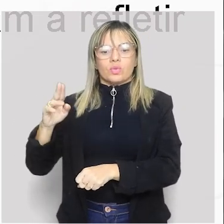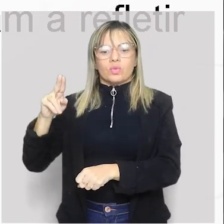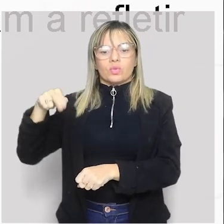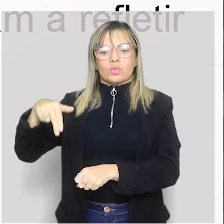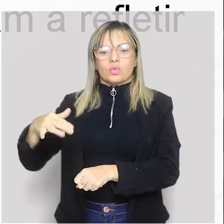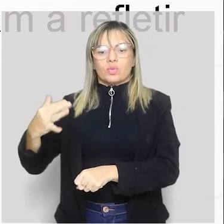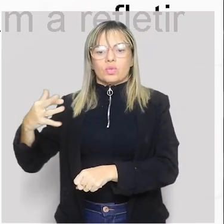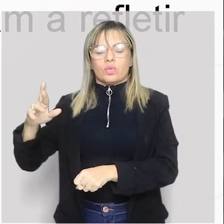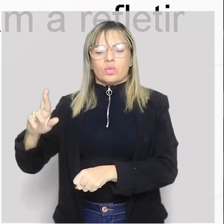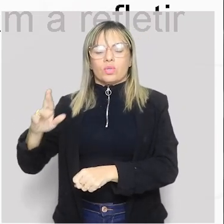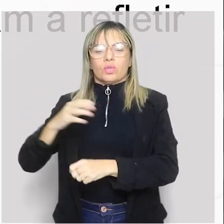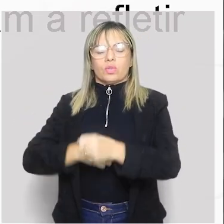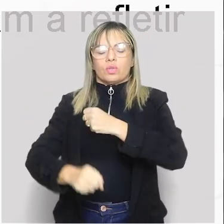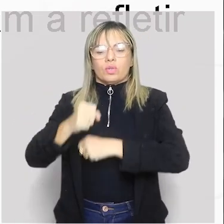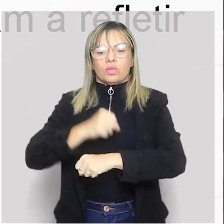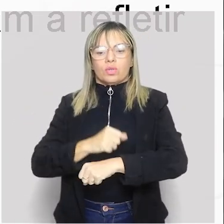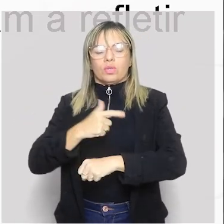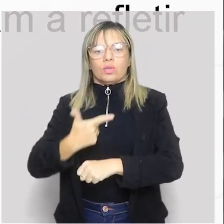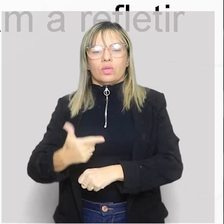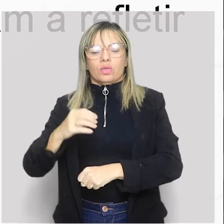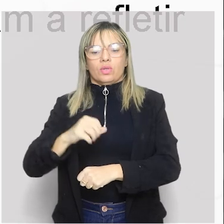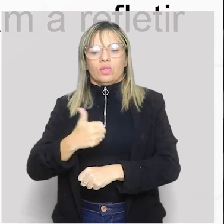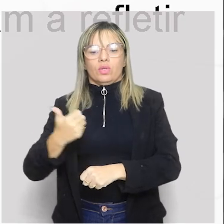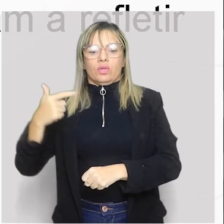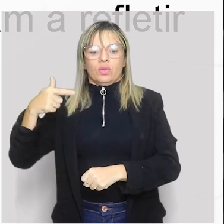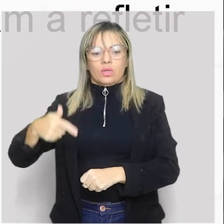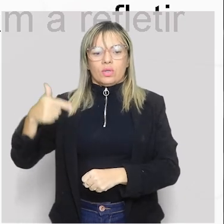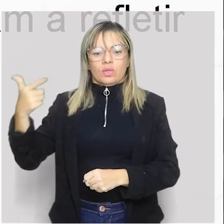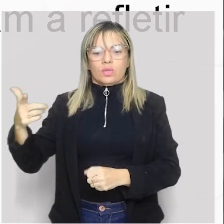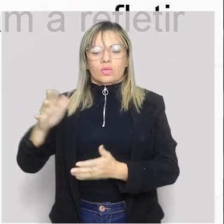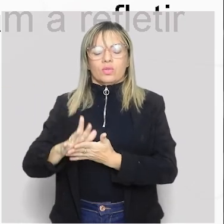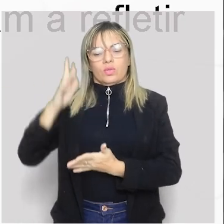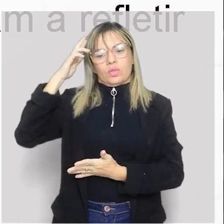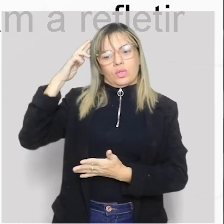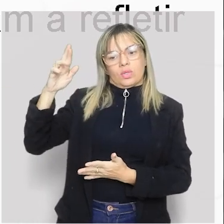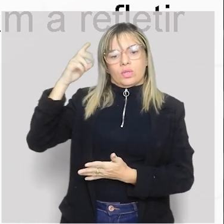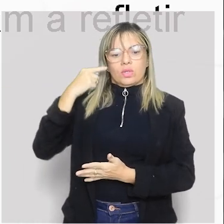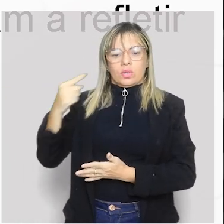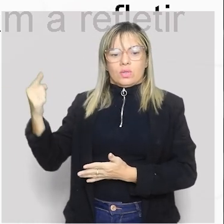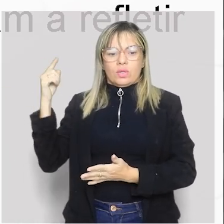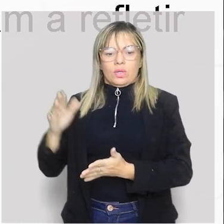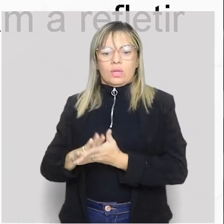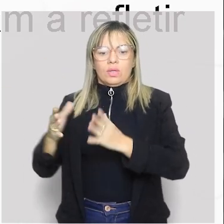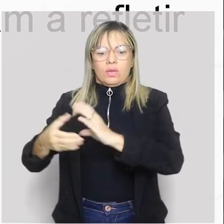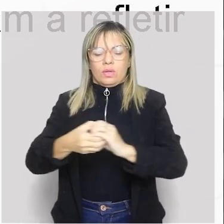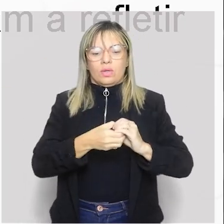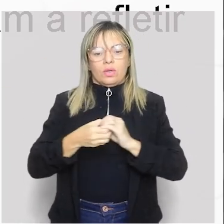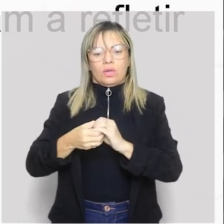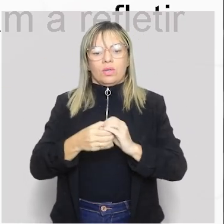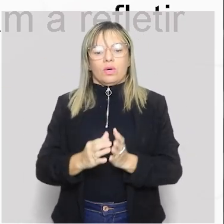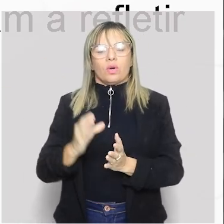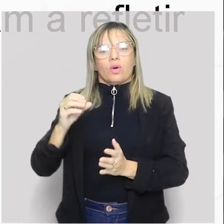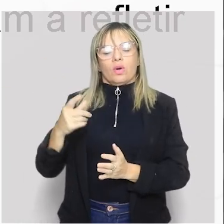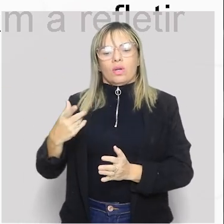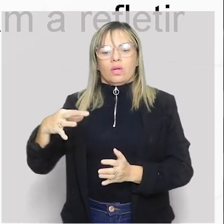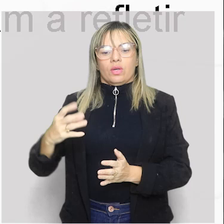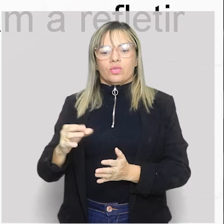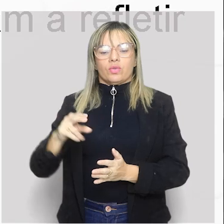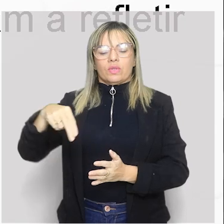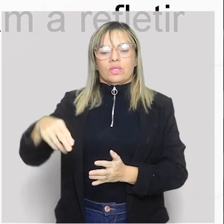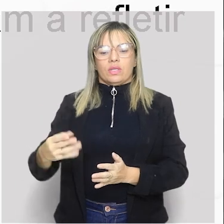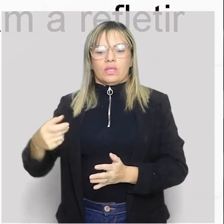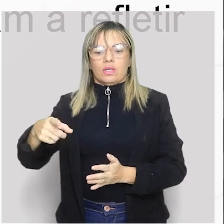está colocado aqui? A Anamnese é um documentário do diretor Clementino Júnior, em parceria com o coletivo Negrex,